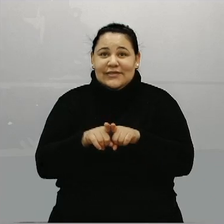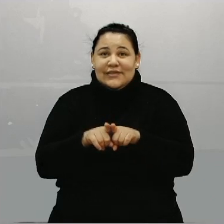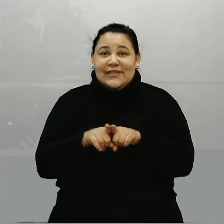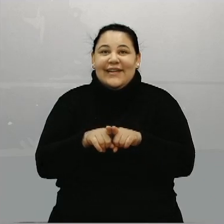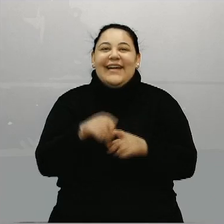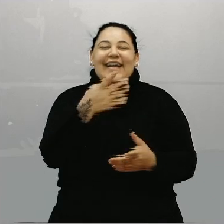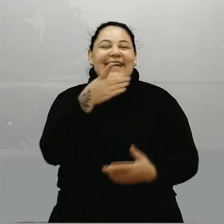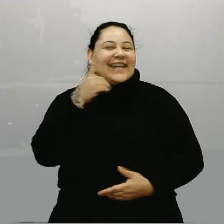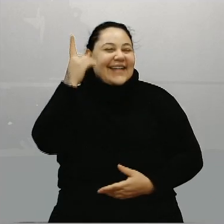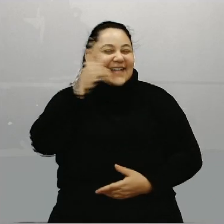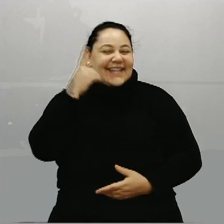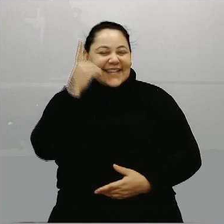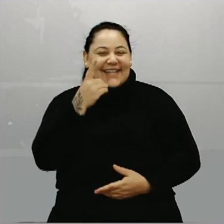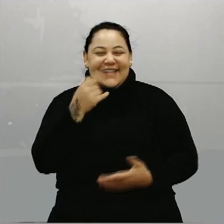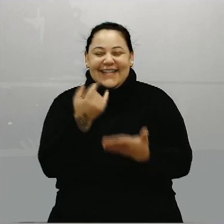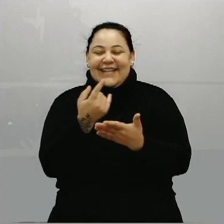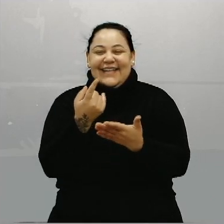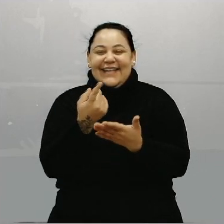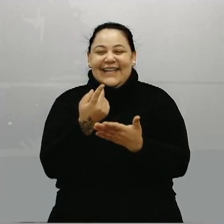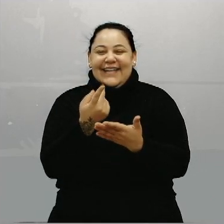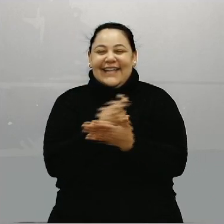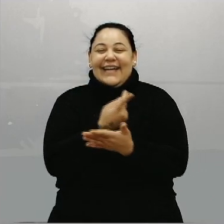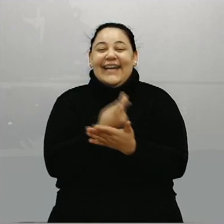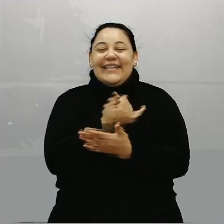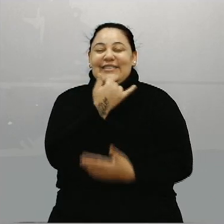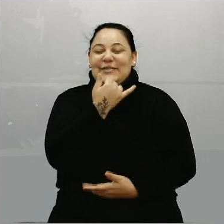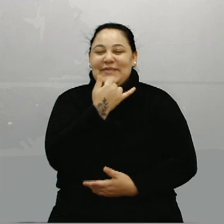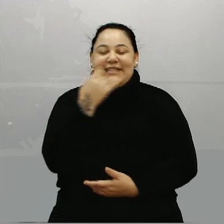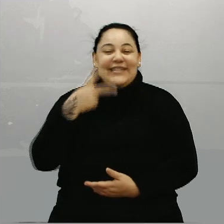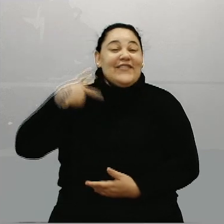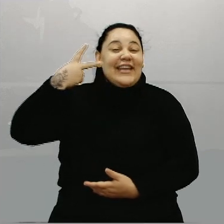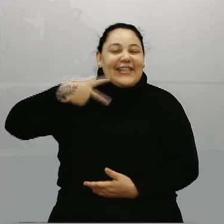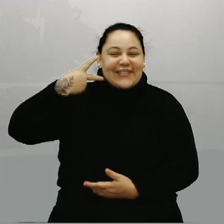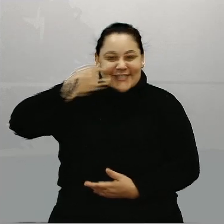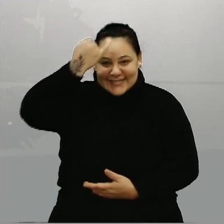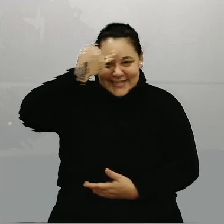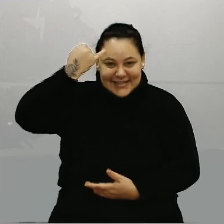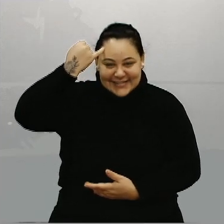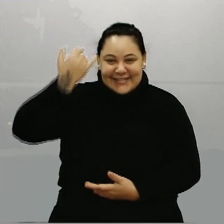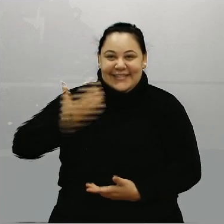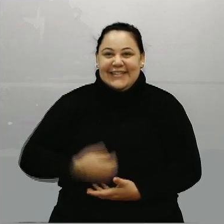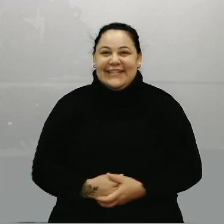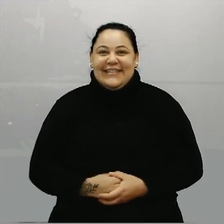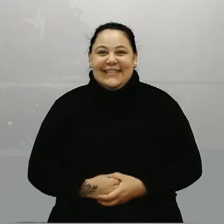promovendo. Vereador. Não, o vereador D'Ambros.